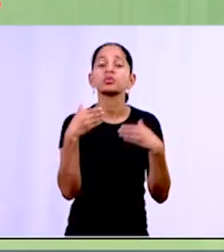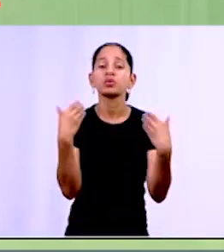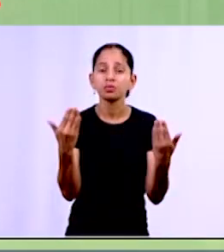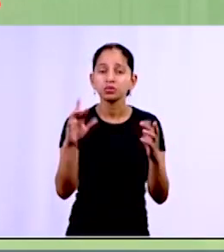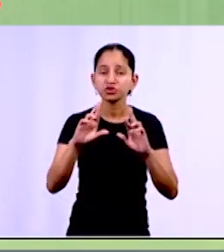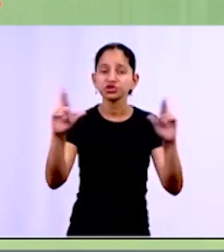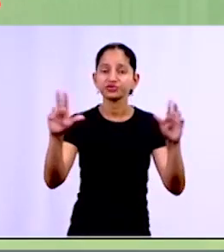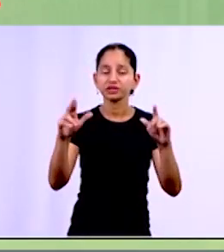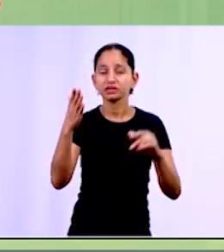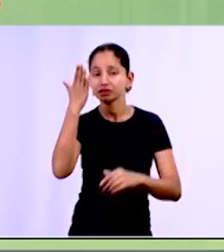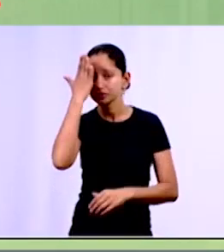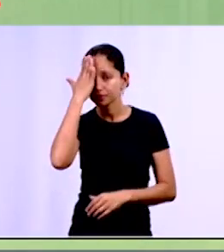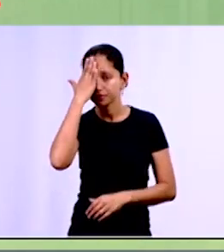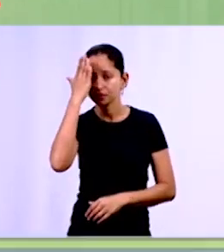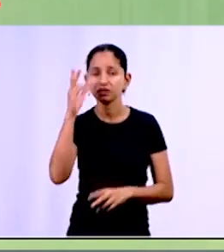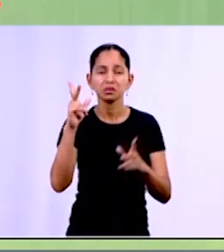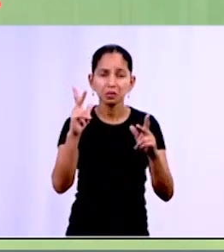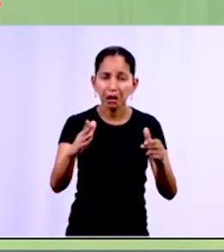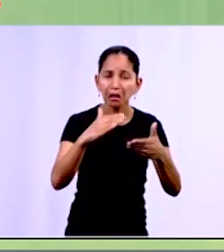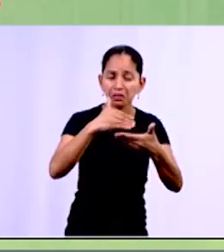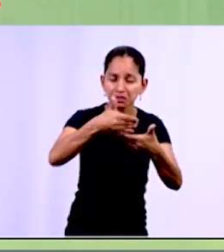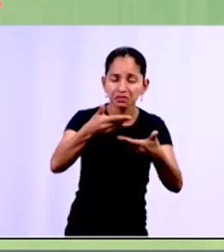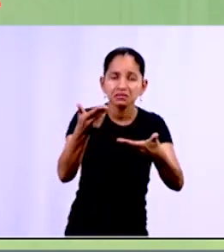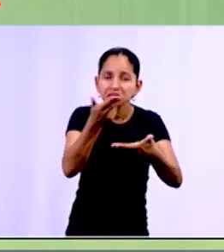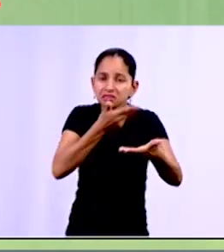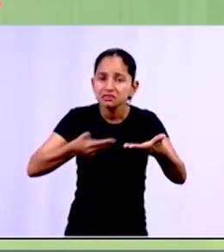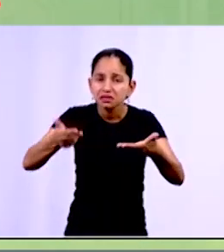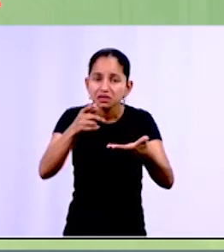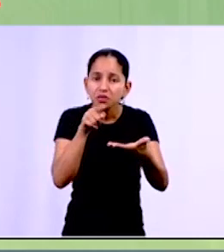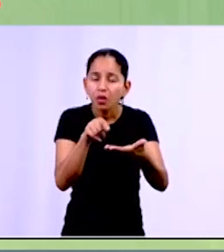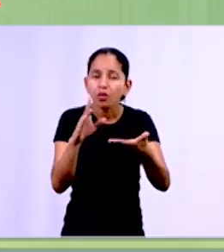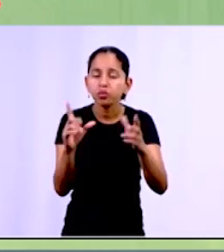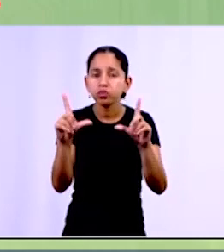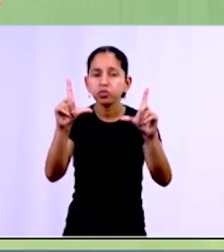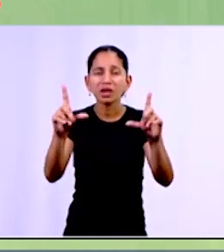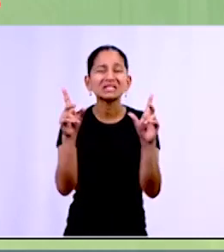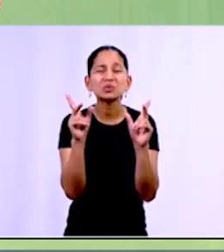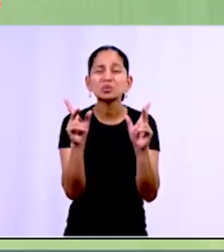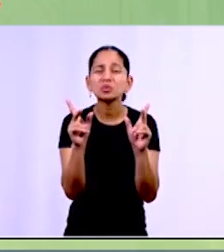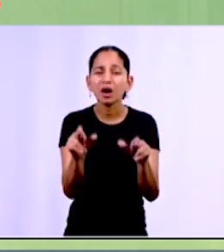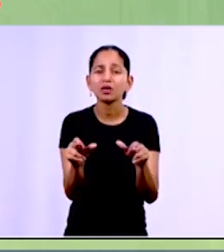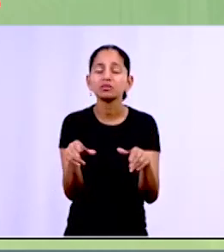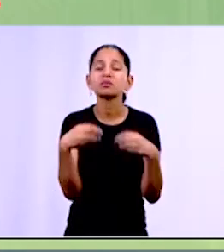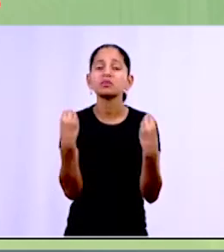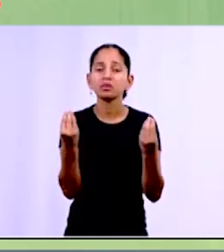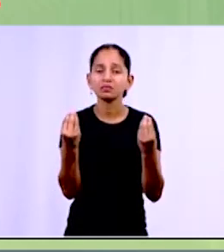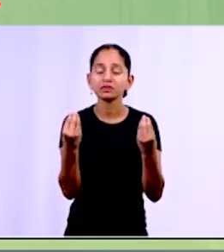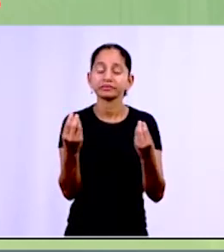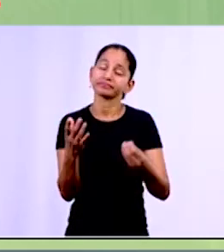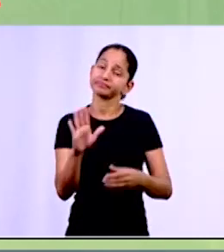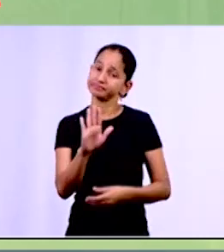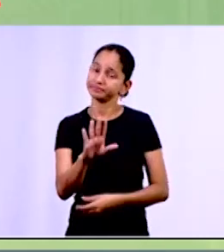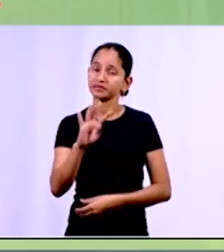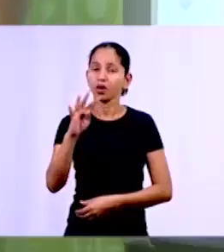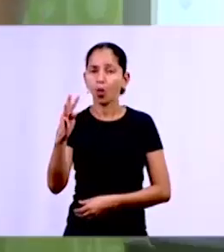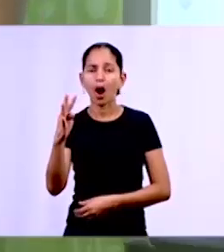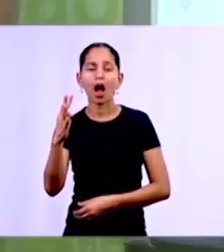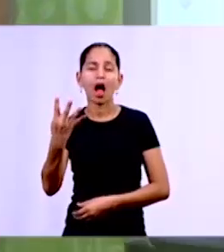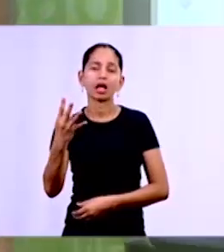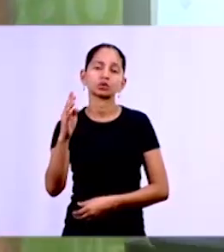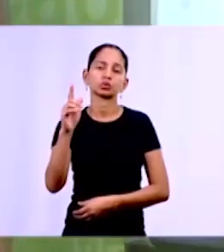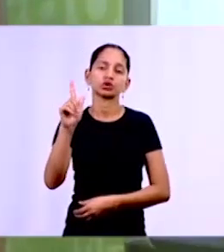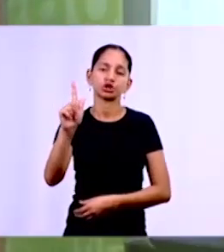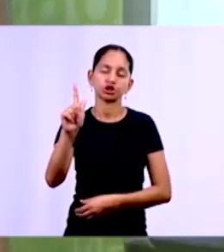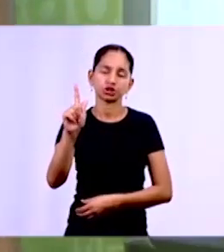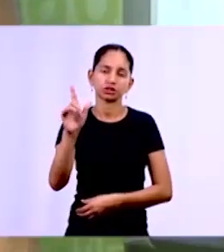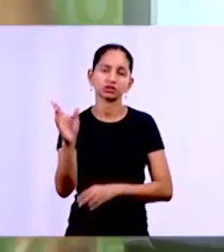um? Os dois são notebooks, né? Os dois têm a mesma tela, os dois têm até a mesma memória. Né? Esse aqui está com 4 GB, esse aqui está com 4 GB, mas por